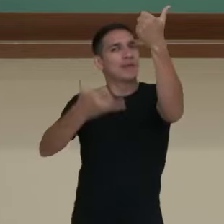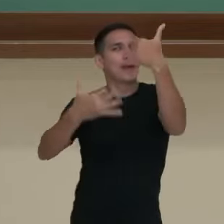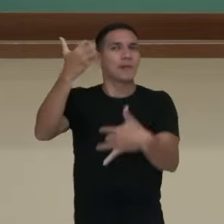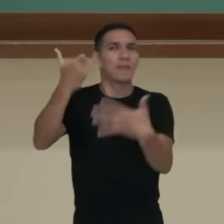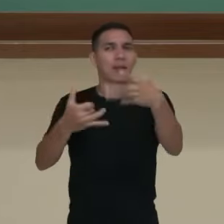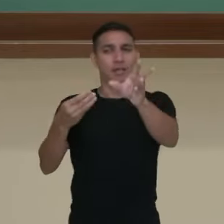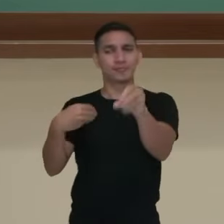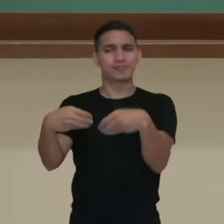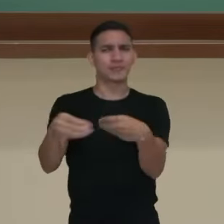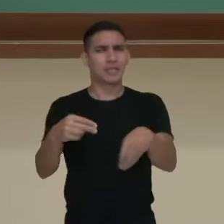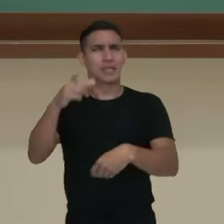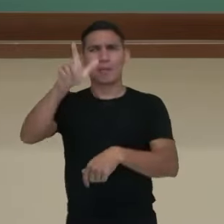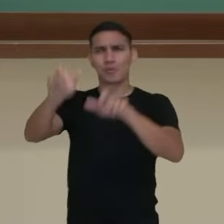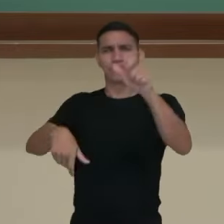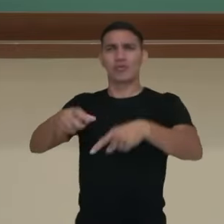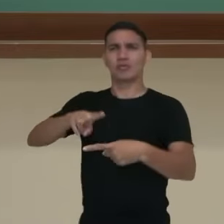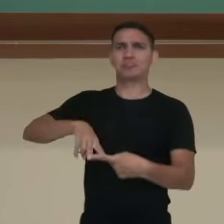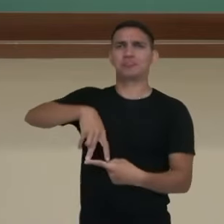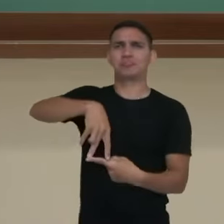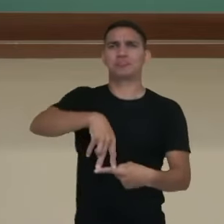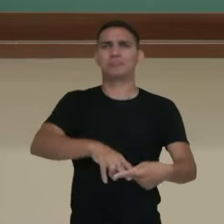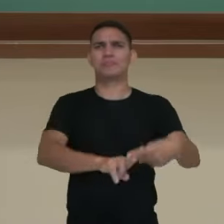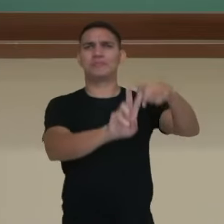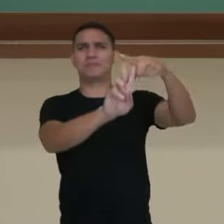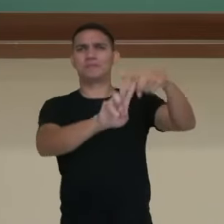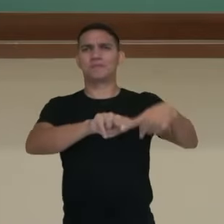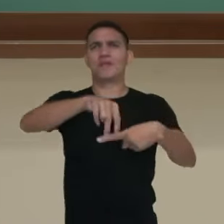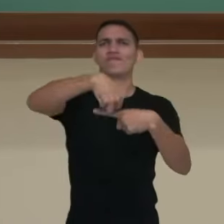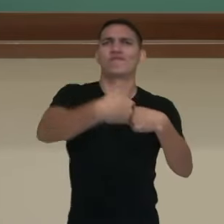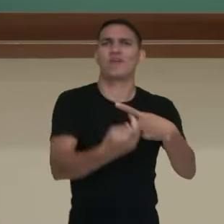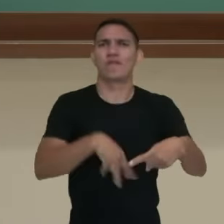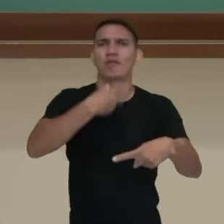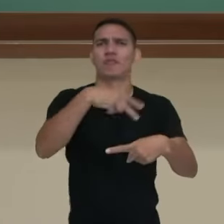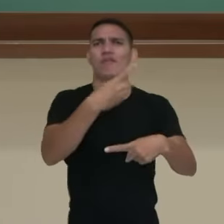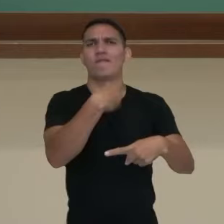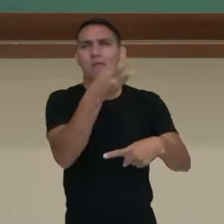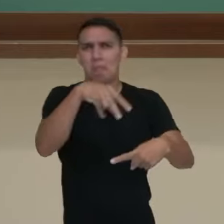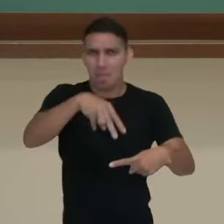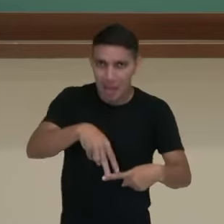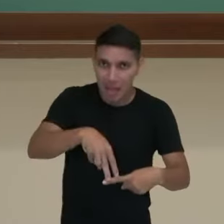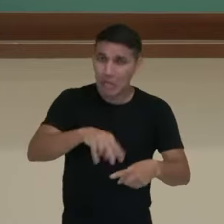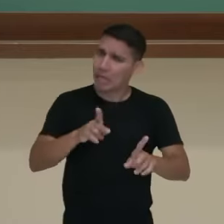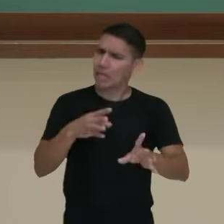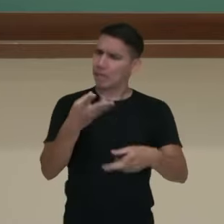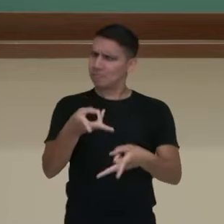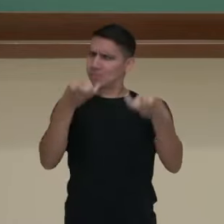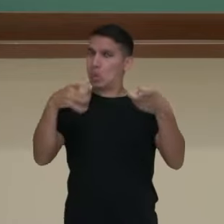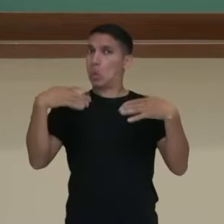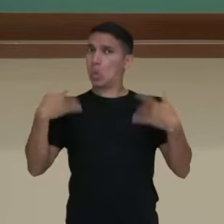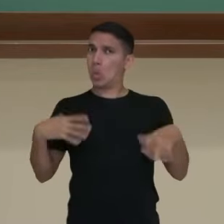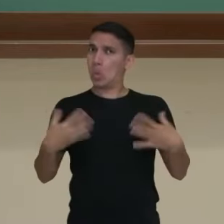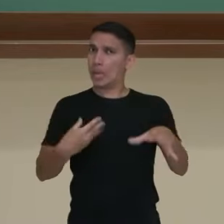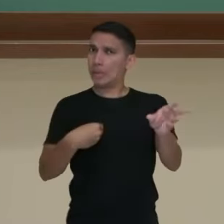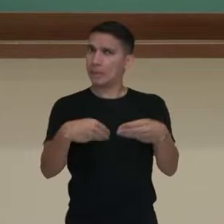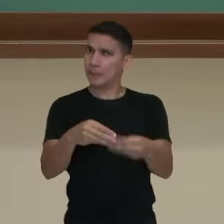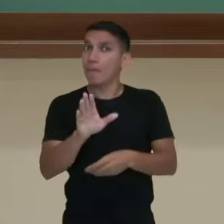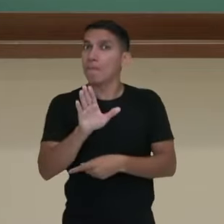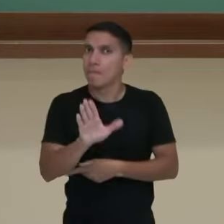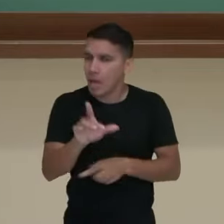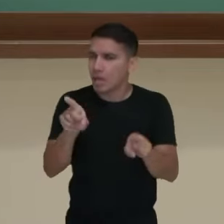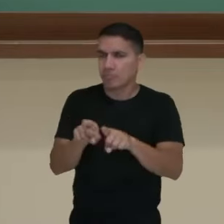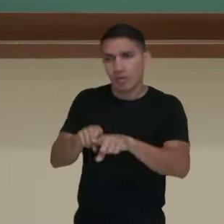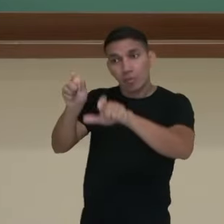nas ginastas, né? Que conseguem fazer aqueles giros, aquelas cambalhotas, são muito flexíveis. Mas os